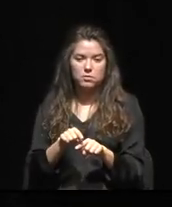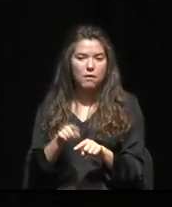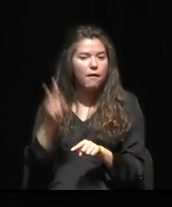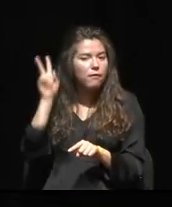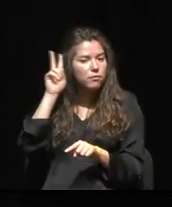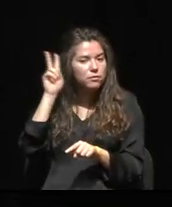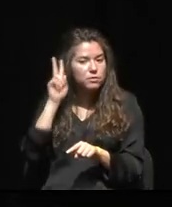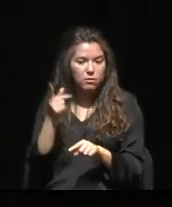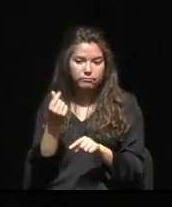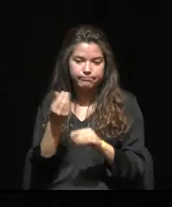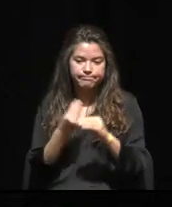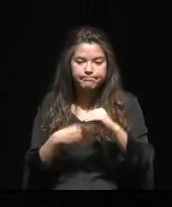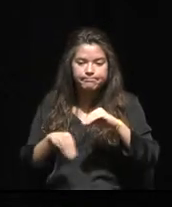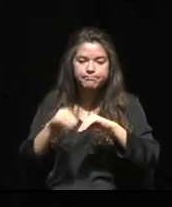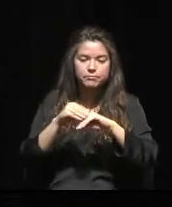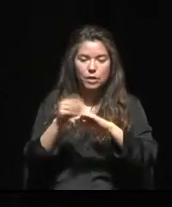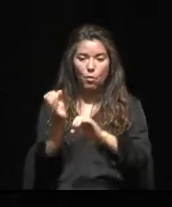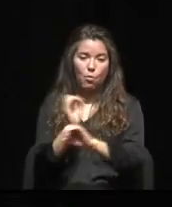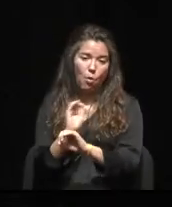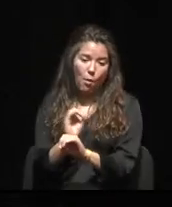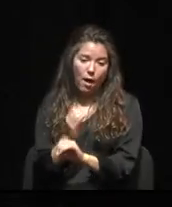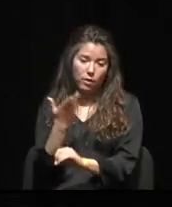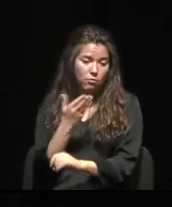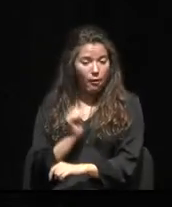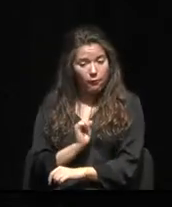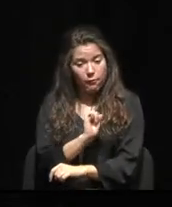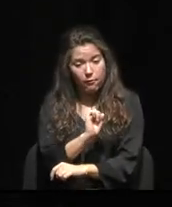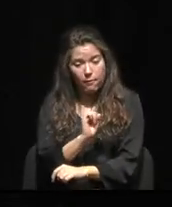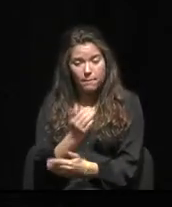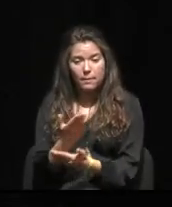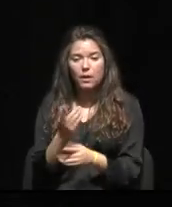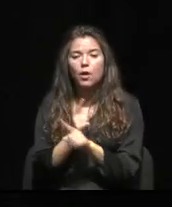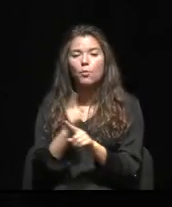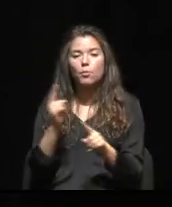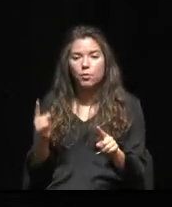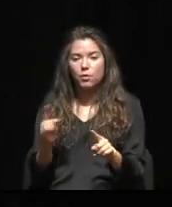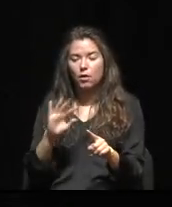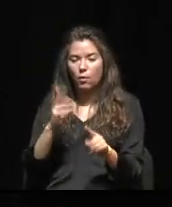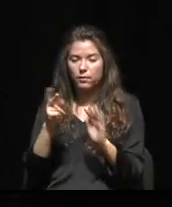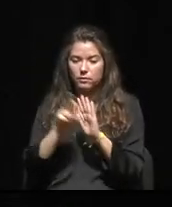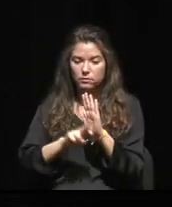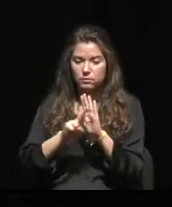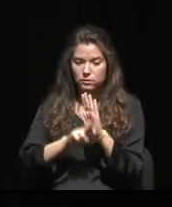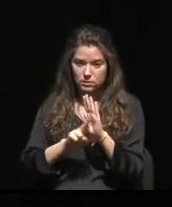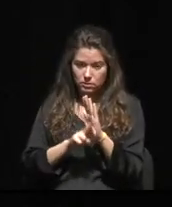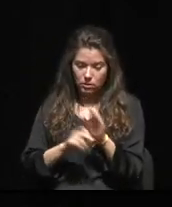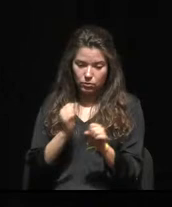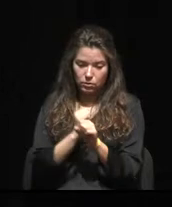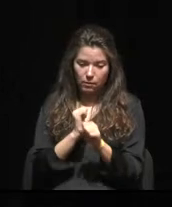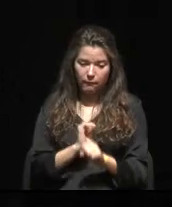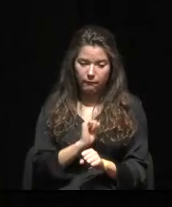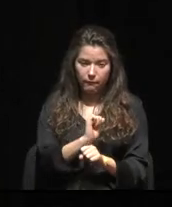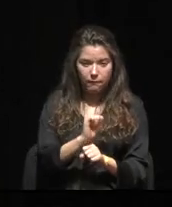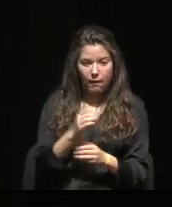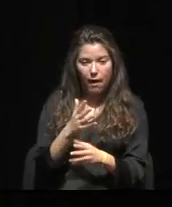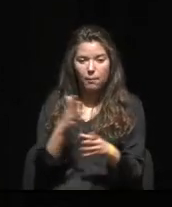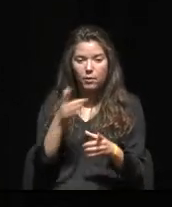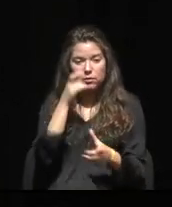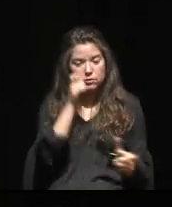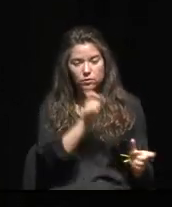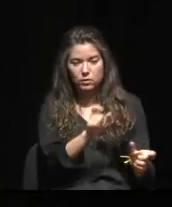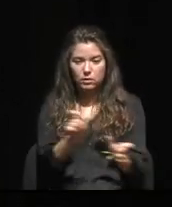valorização remuneratória a que deveriam ter tido direito tal sucedeu porque desde da regulamentação da carreira que a maioria dos fiscais